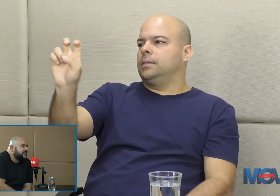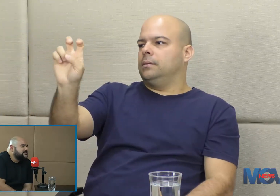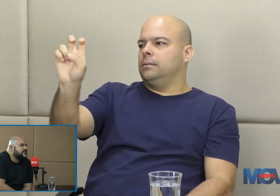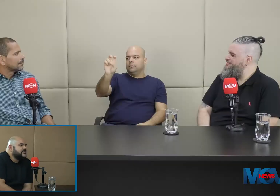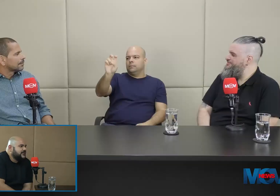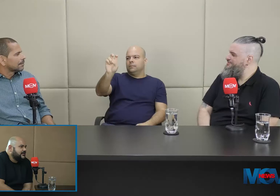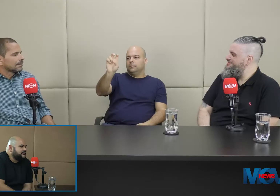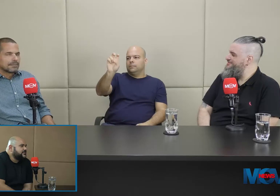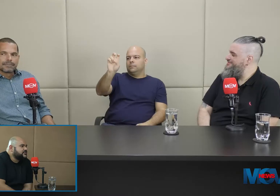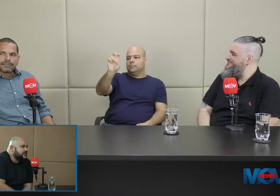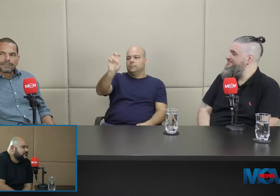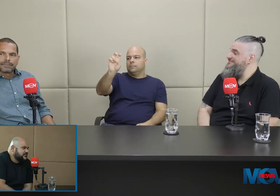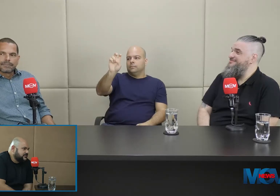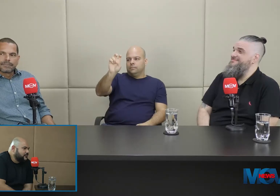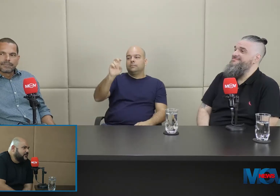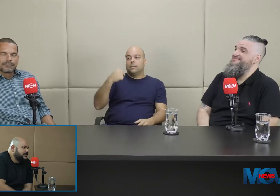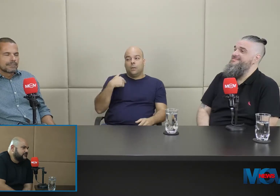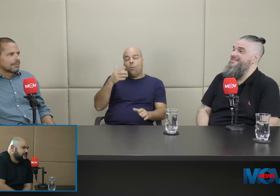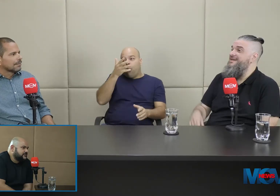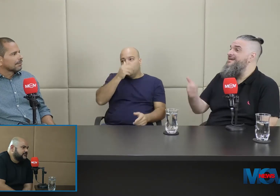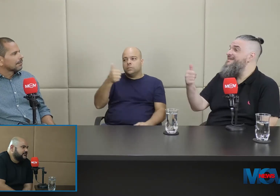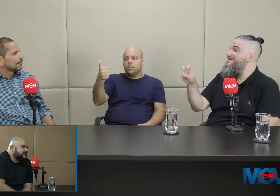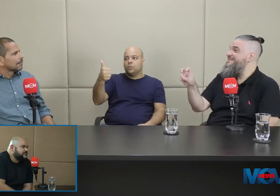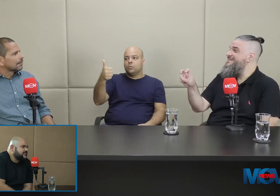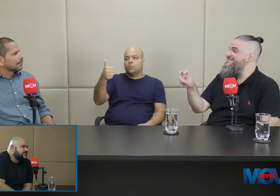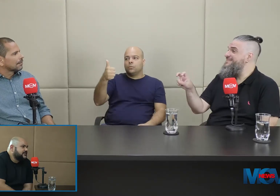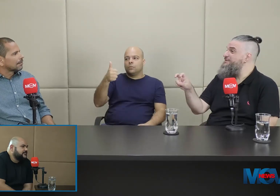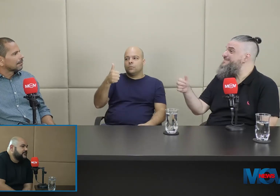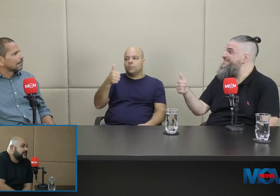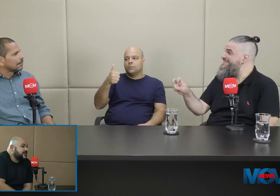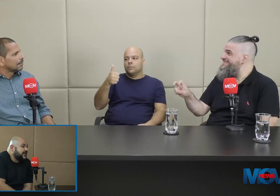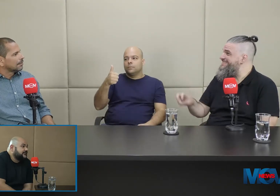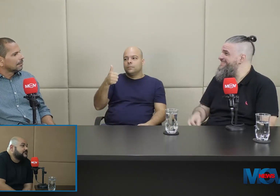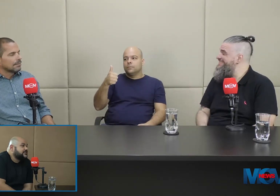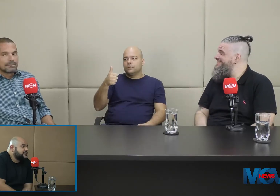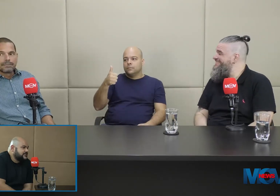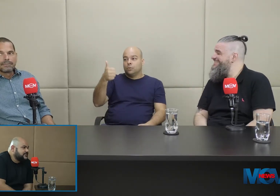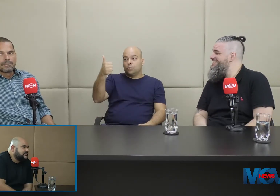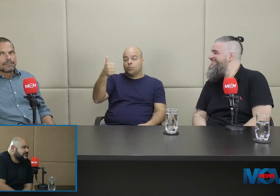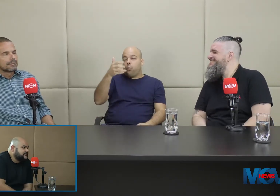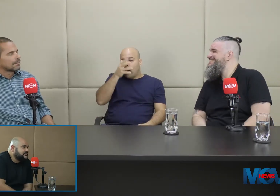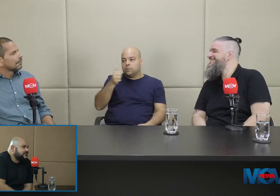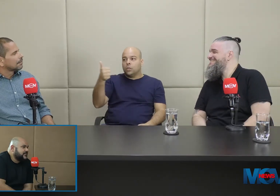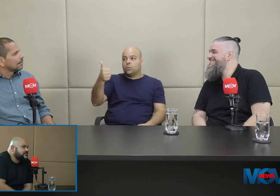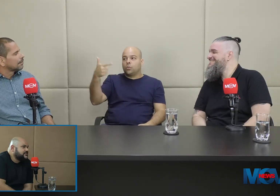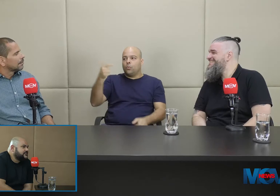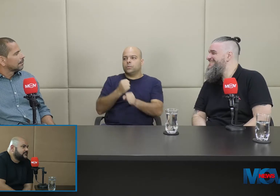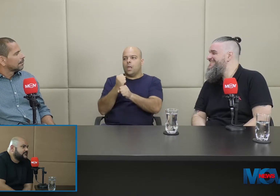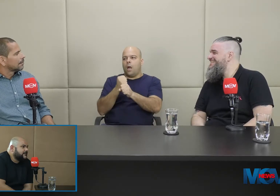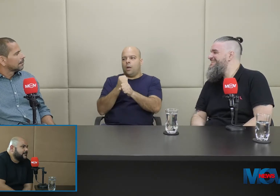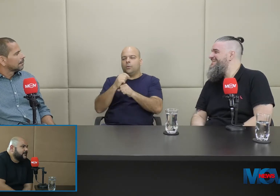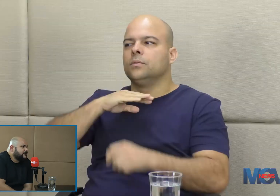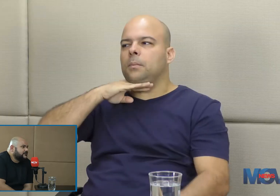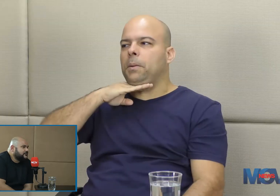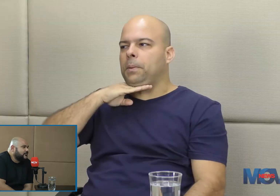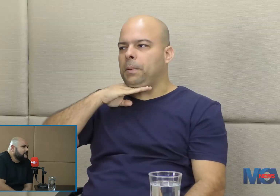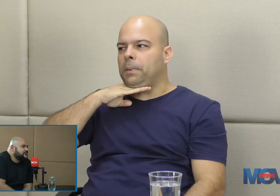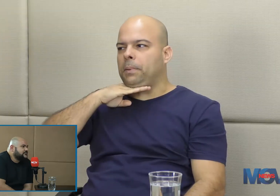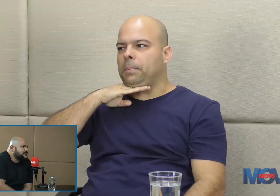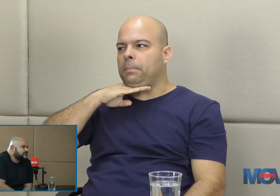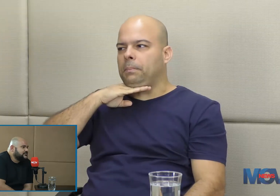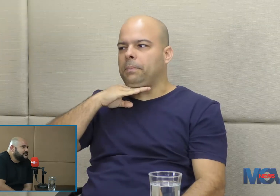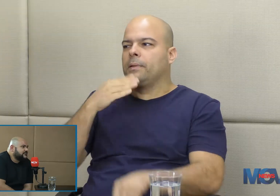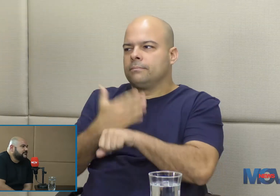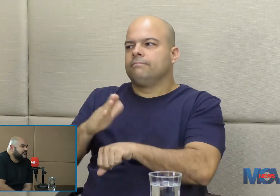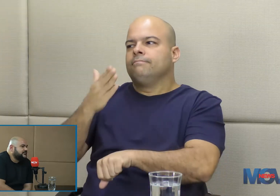anos de idade, até mais ou menos os 5 anos. Então, 15, sempre, até os 15? Até os 15 anos. Então imagina, todos